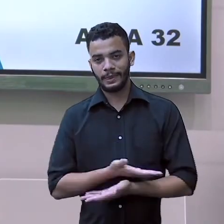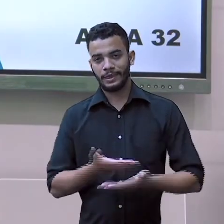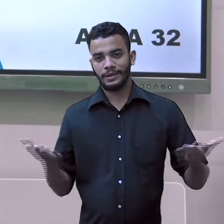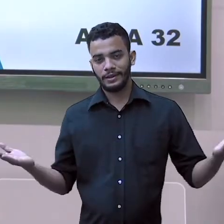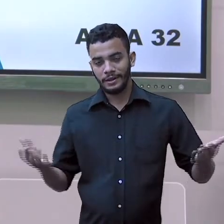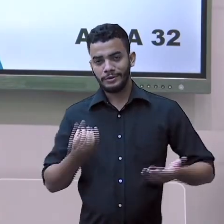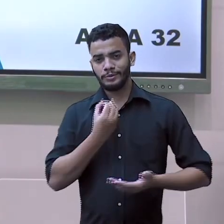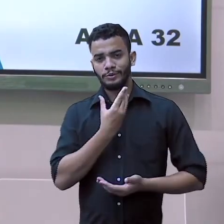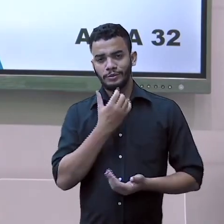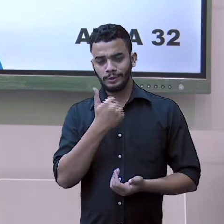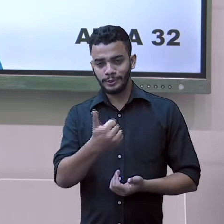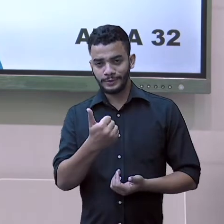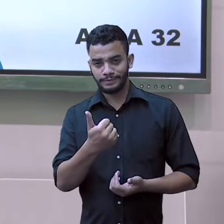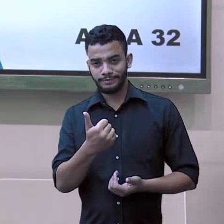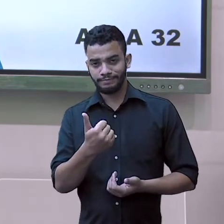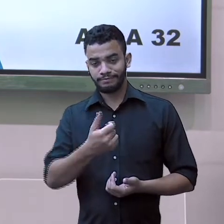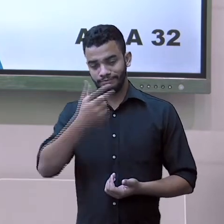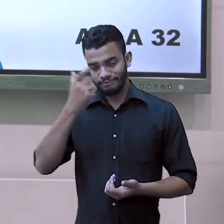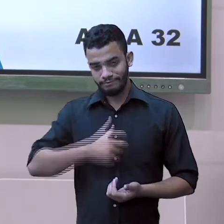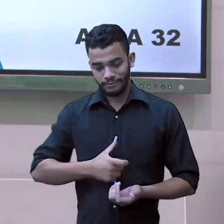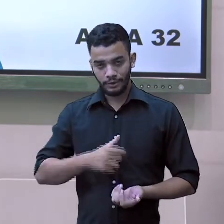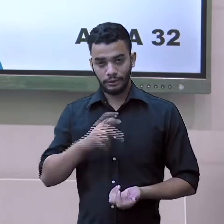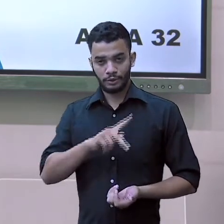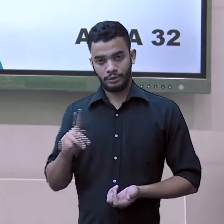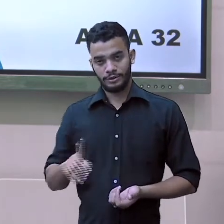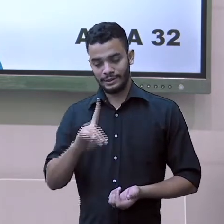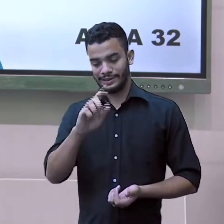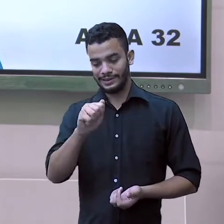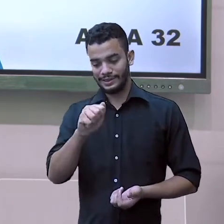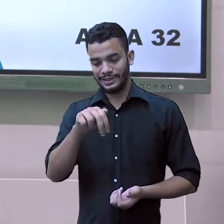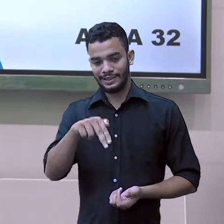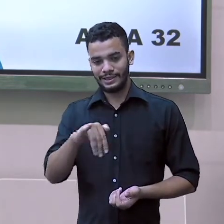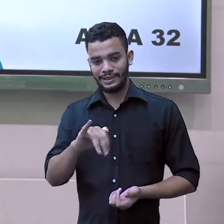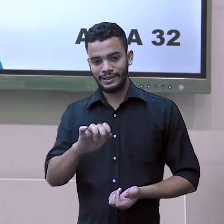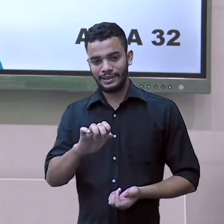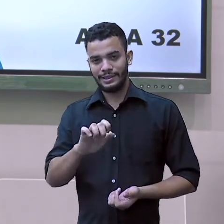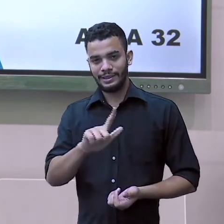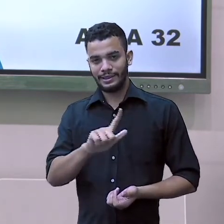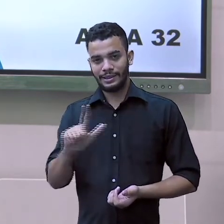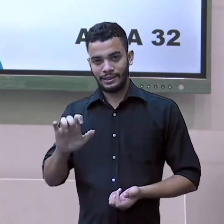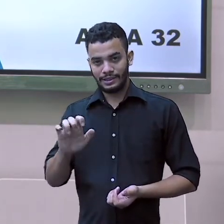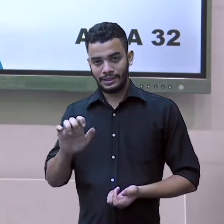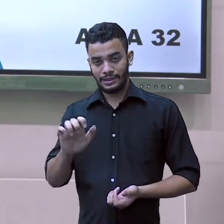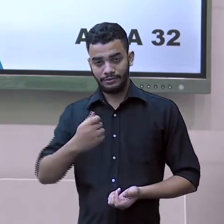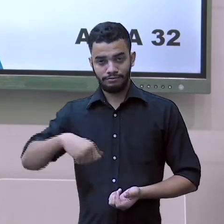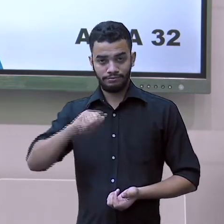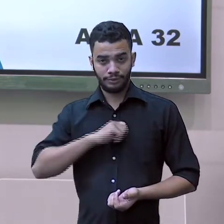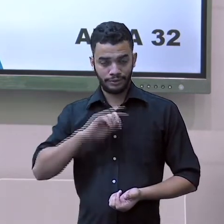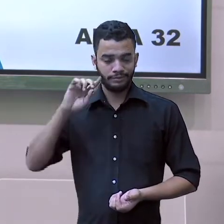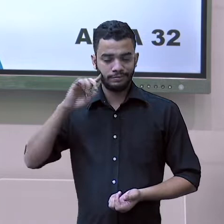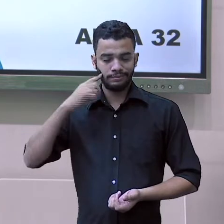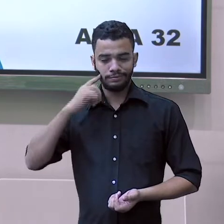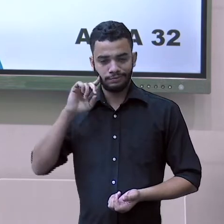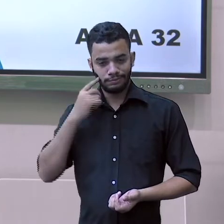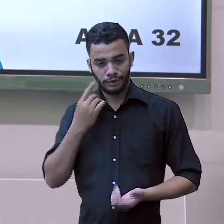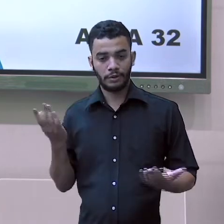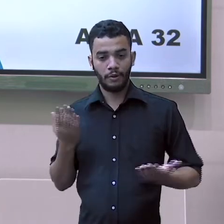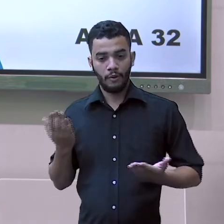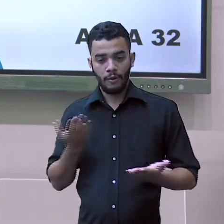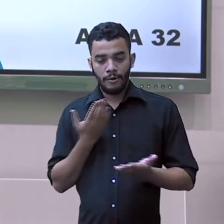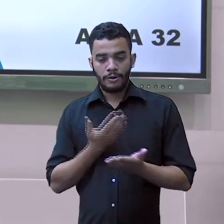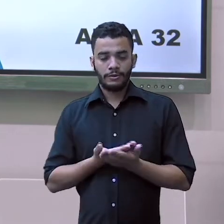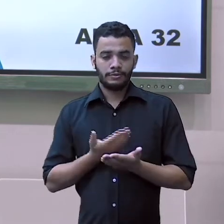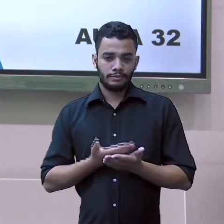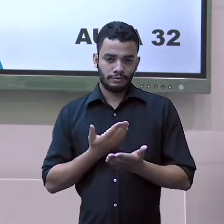galera, tudo bem com vocês? Eu sou a professora Daniele Cristine e vamos dar continuidade aos nossos estudos. Hoje nós vamos